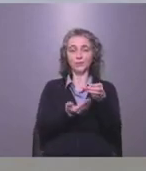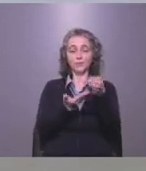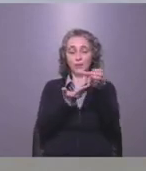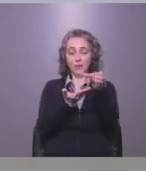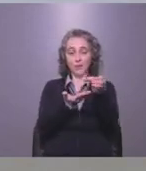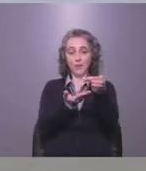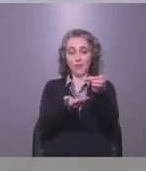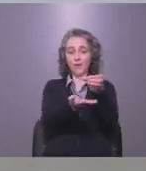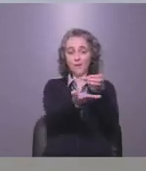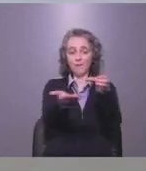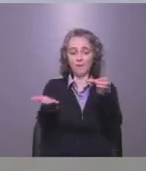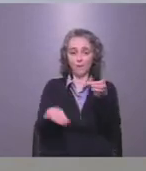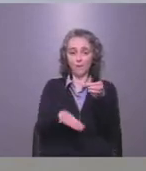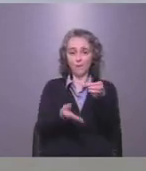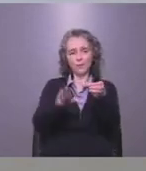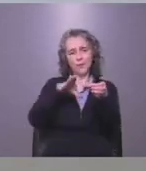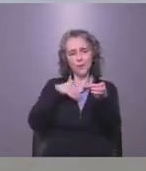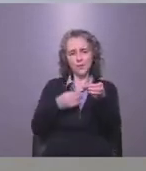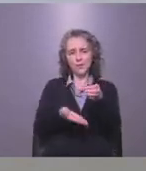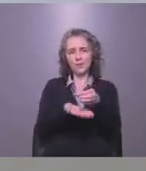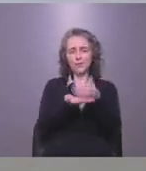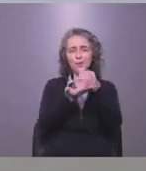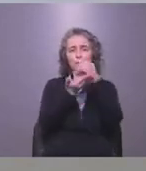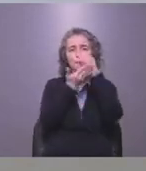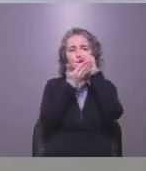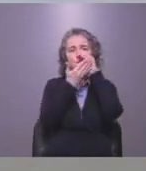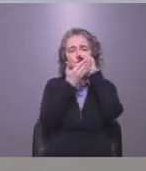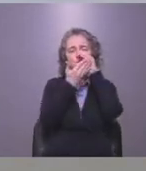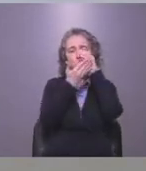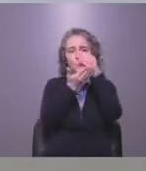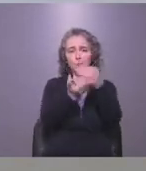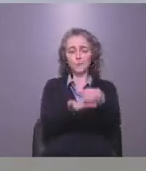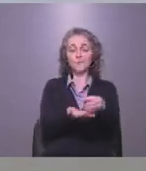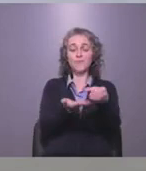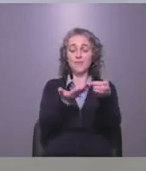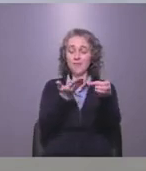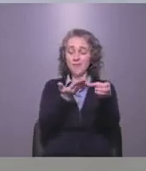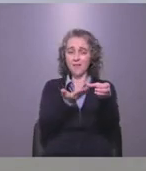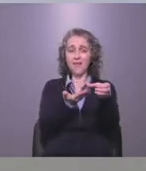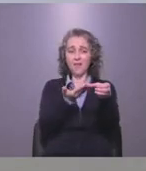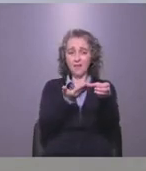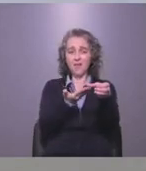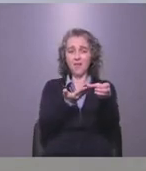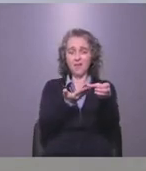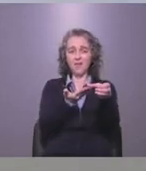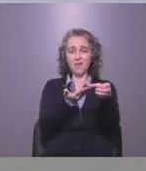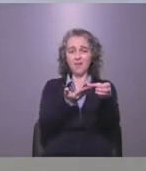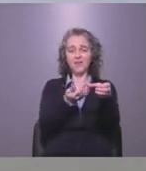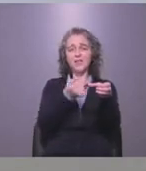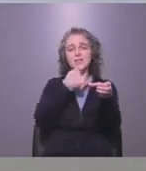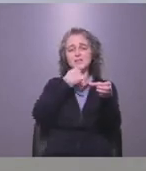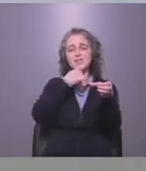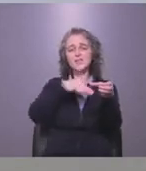tomai todos e bebei, este é o cálice do meu sangue,